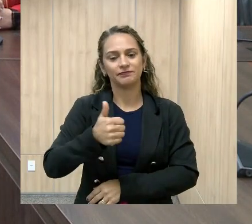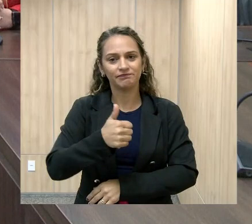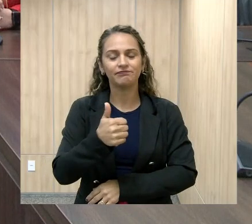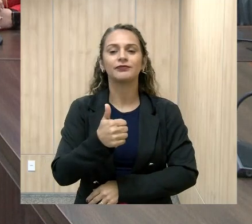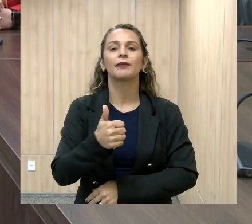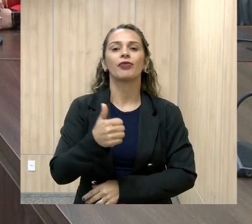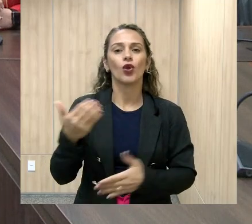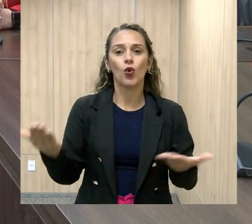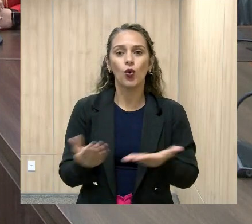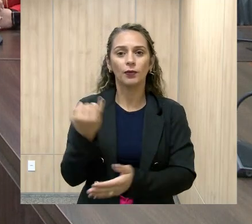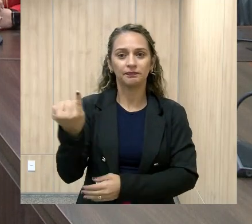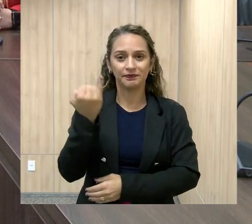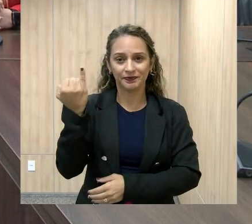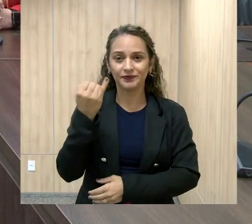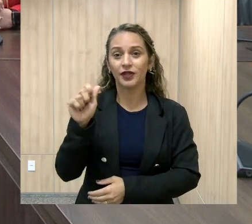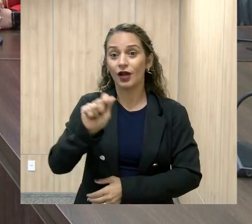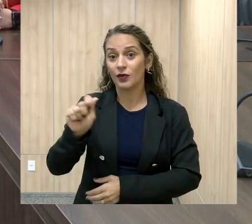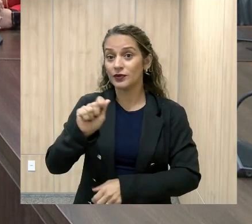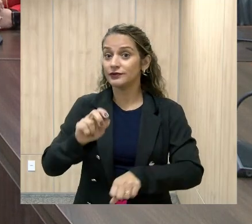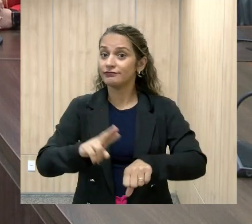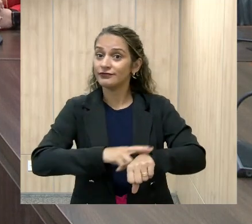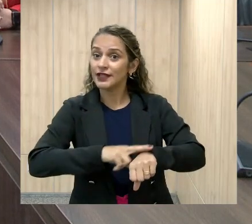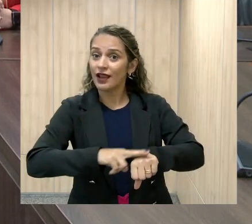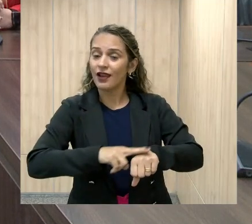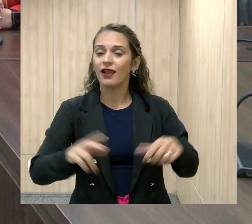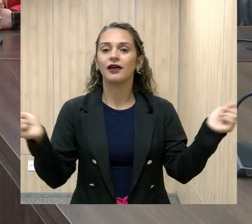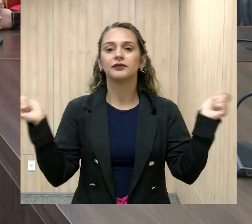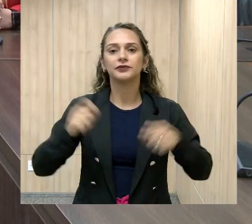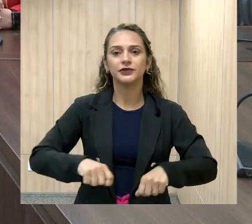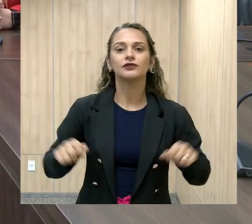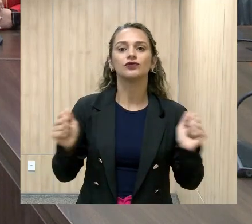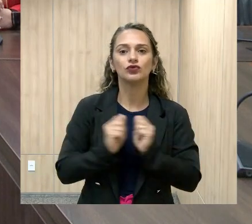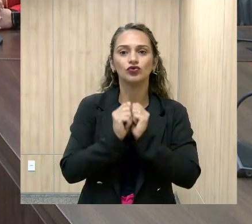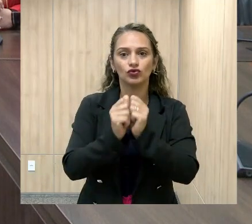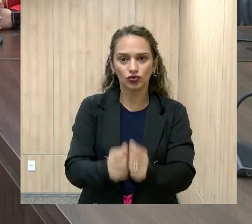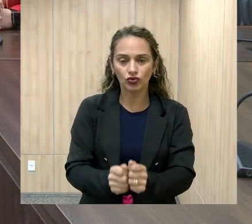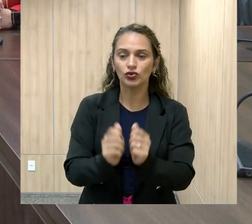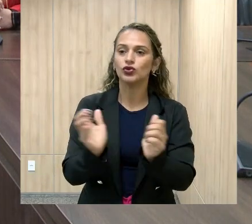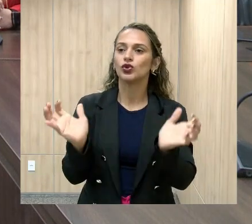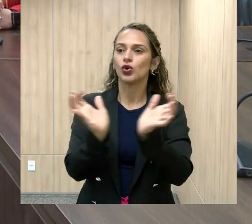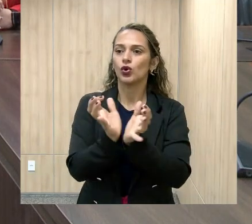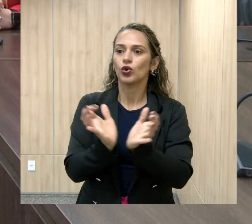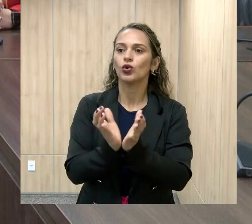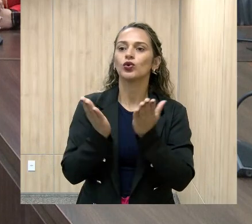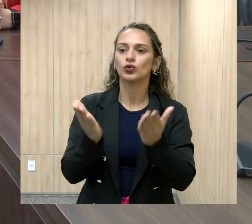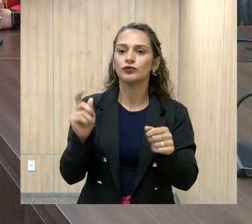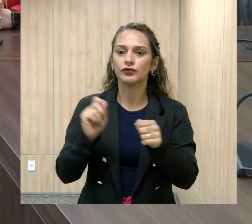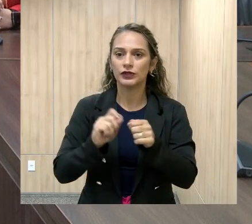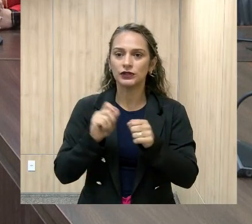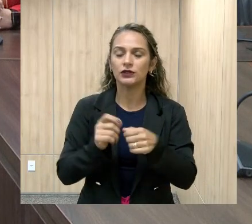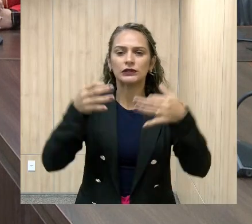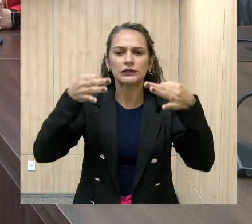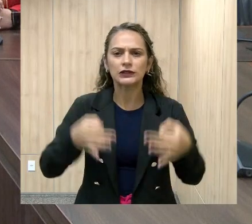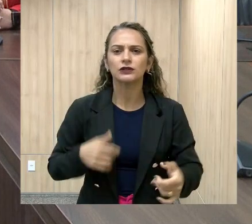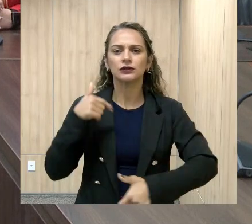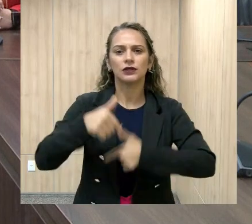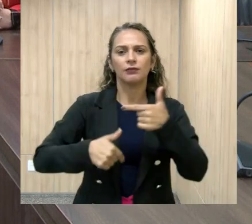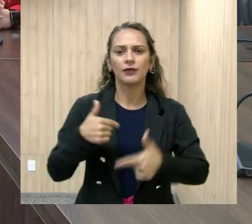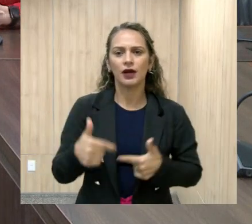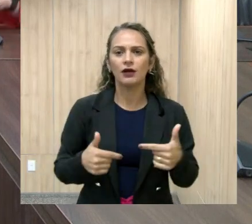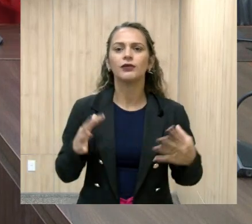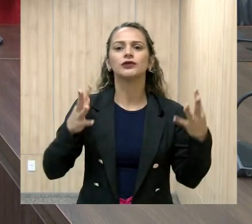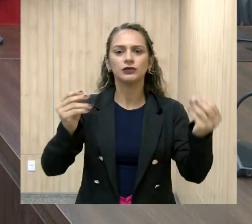nesse dia tão importante que é o agosto lilás e que nós possamos através dessa comissão fazer um trabalho